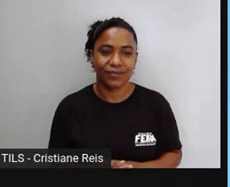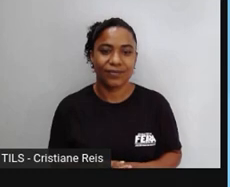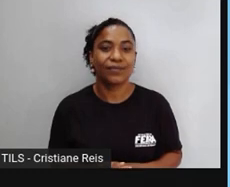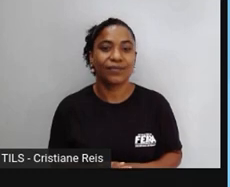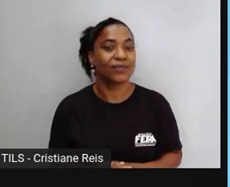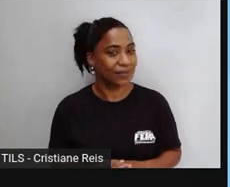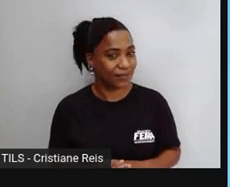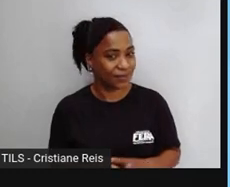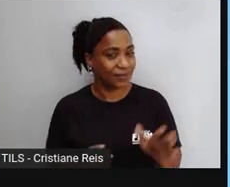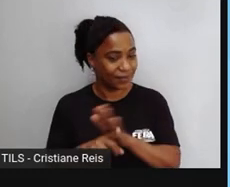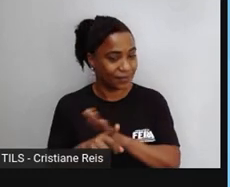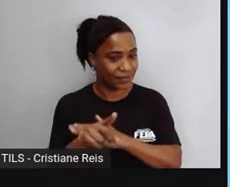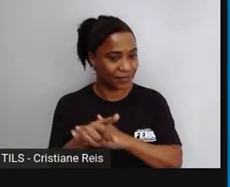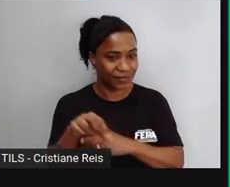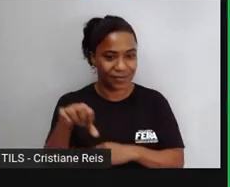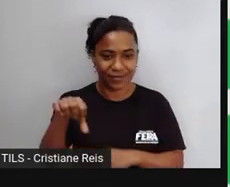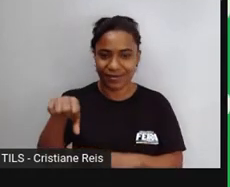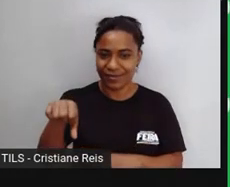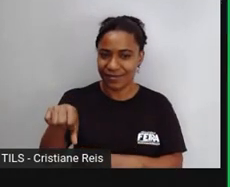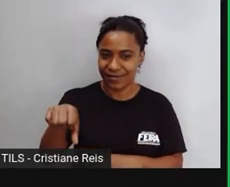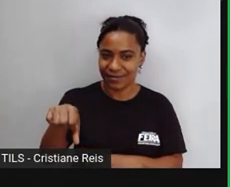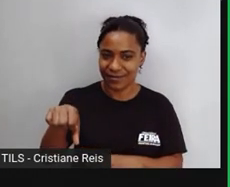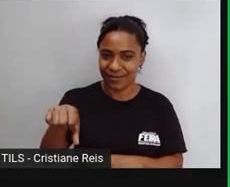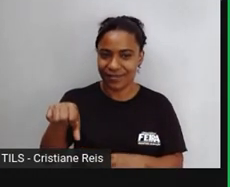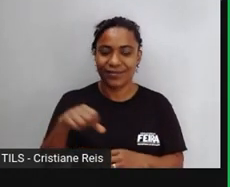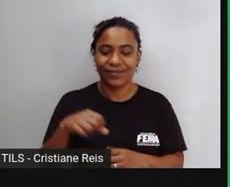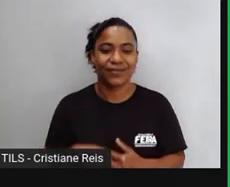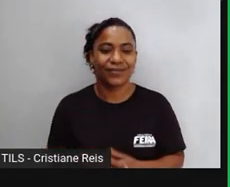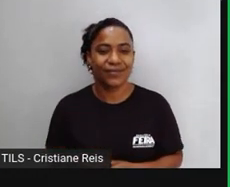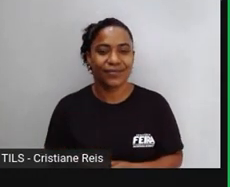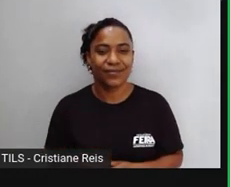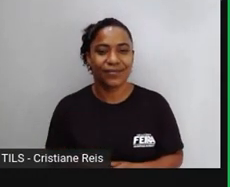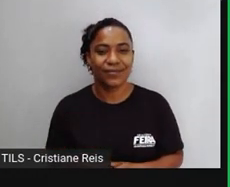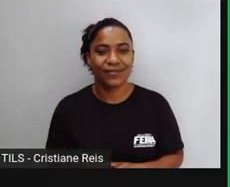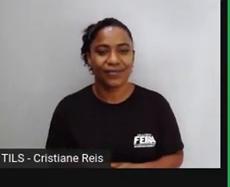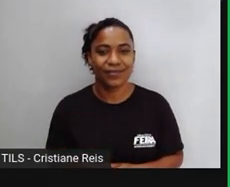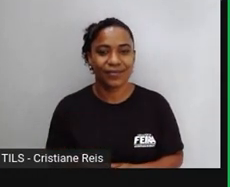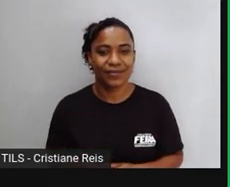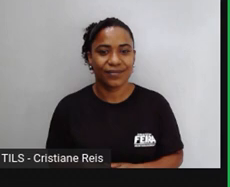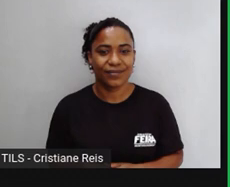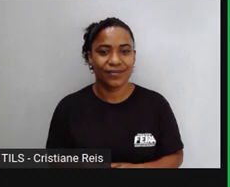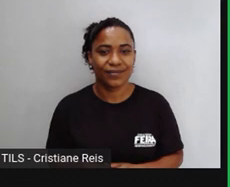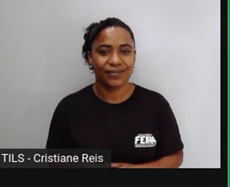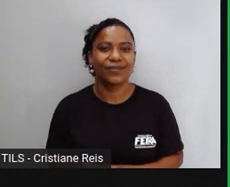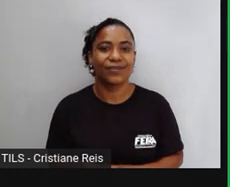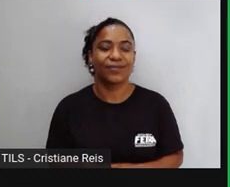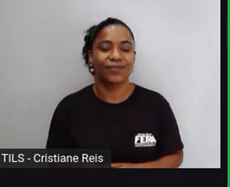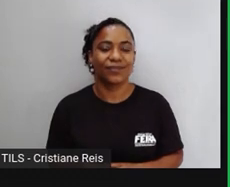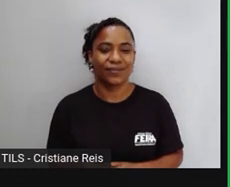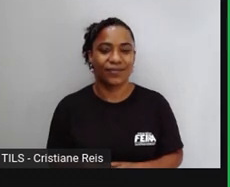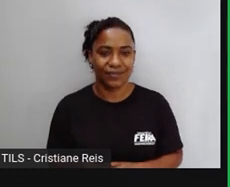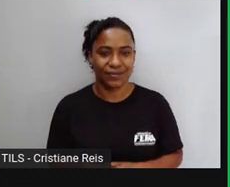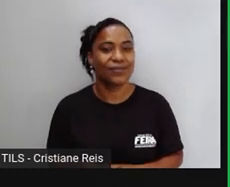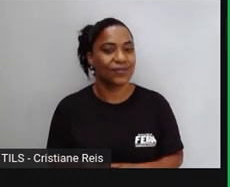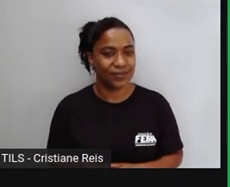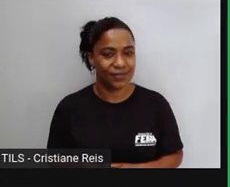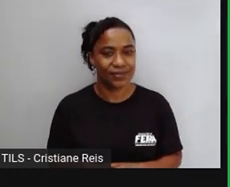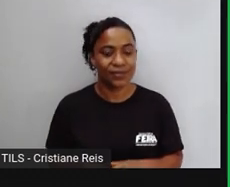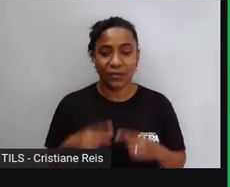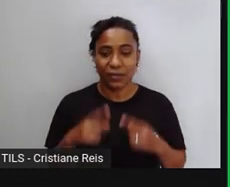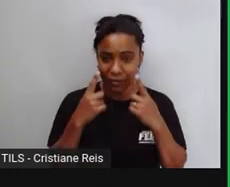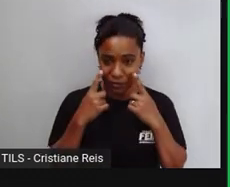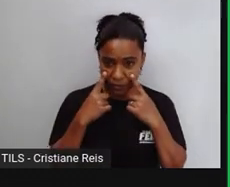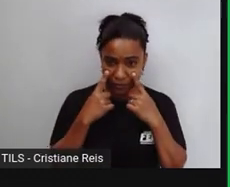Number nine, número nove. The place where you can sleep on your bed. Então, bedroom é o lugar